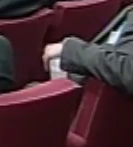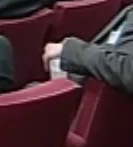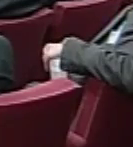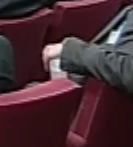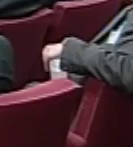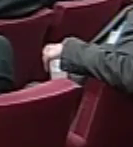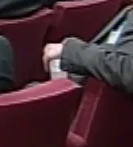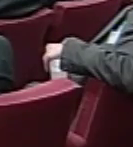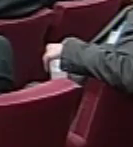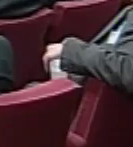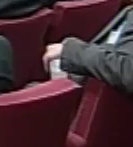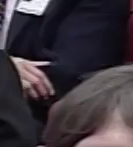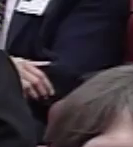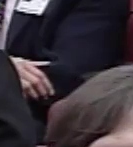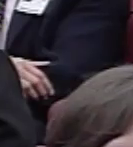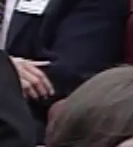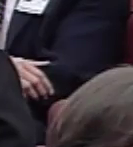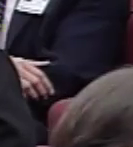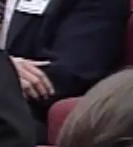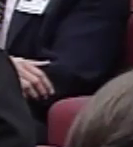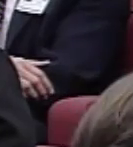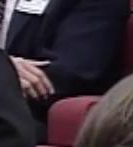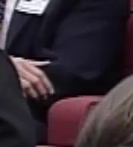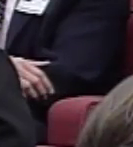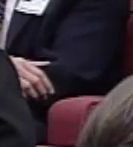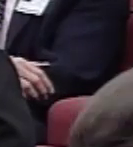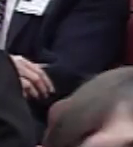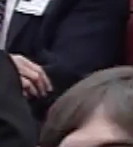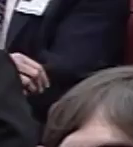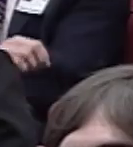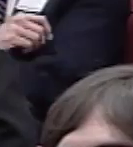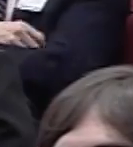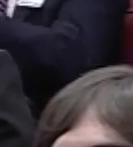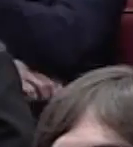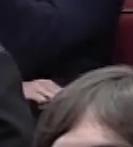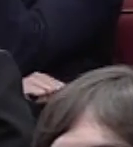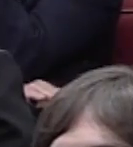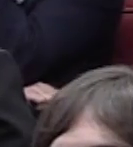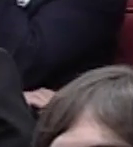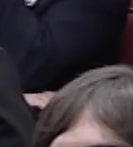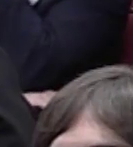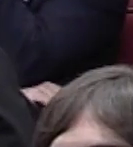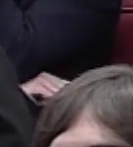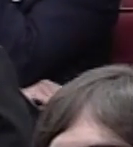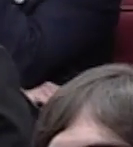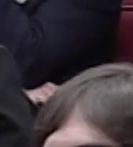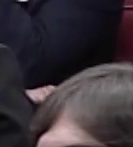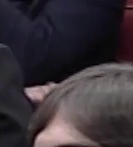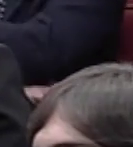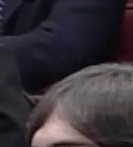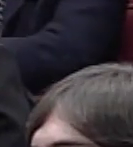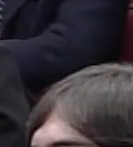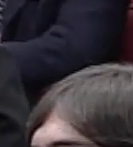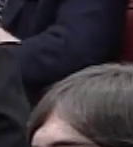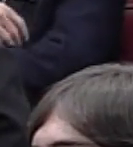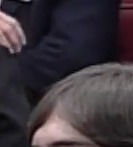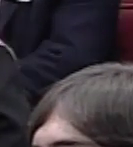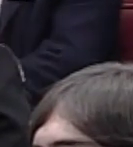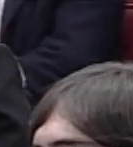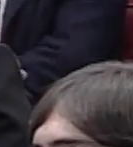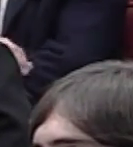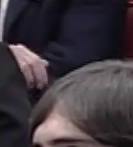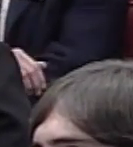Estamos acompanhando a audiência pública no auditório da primeira turma. O primeiro a falar foi o advogado-geral da União,